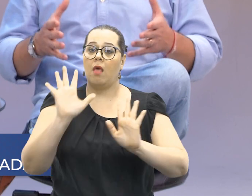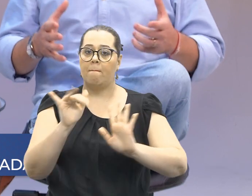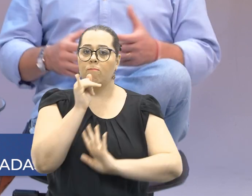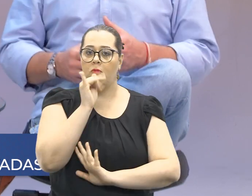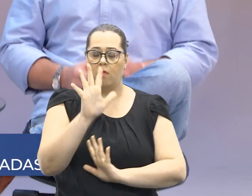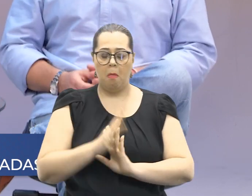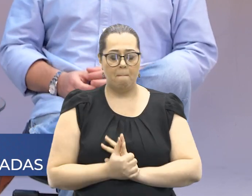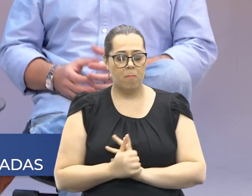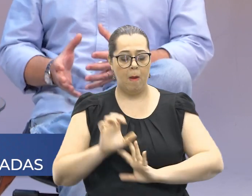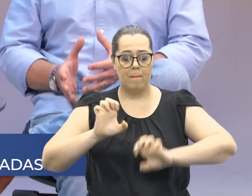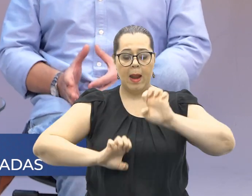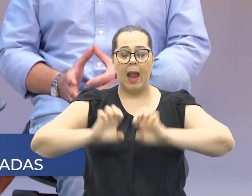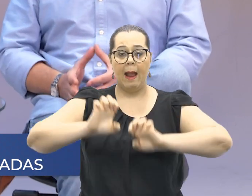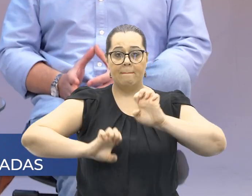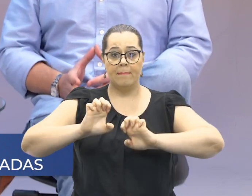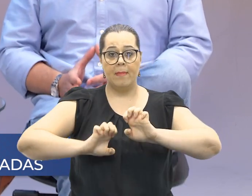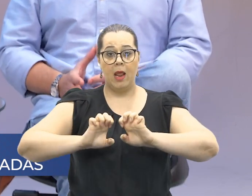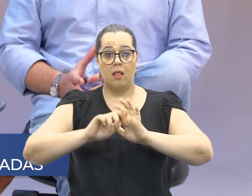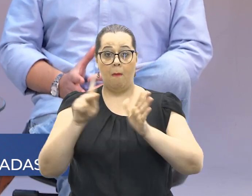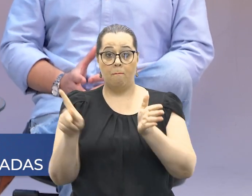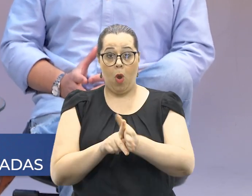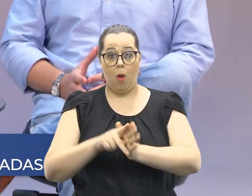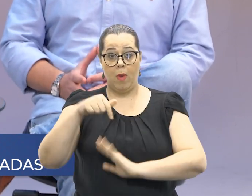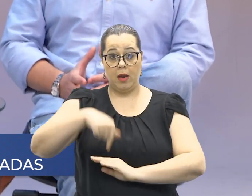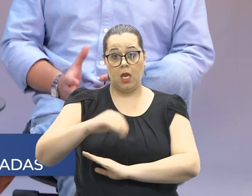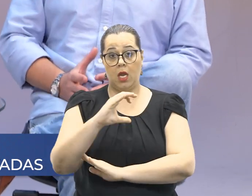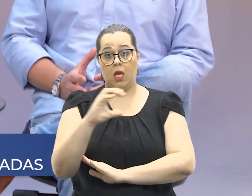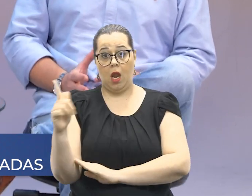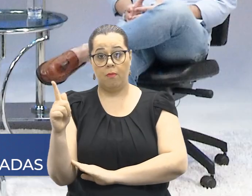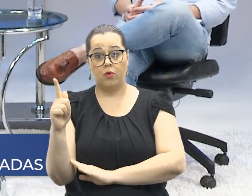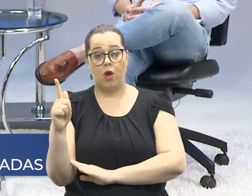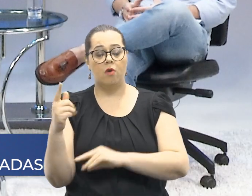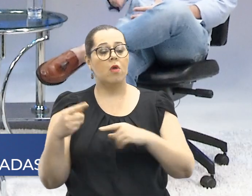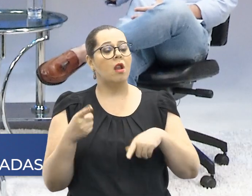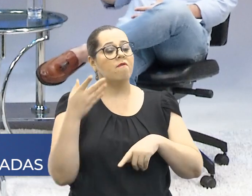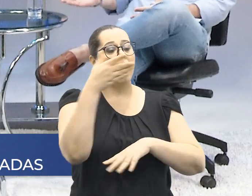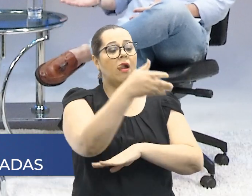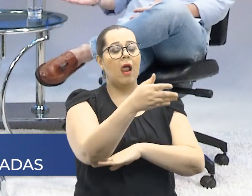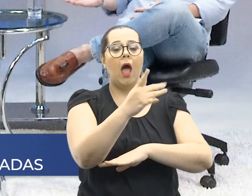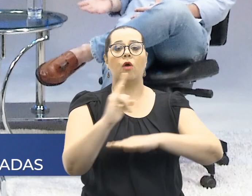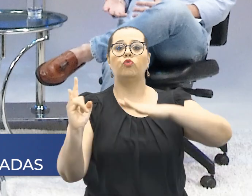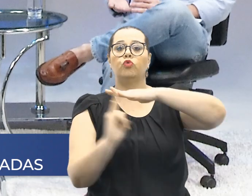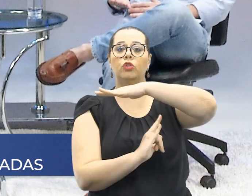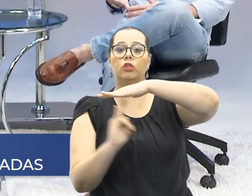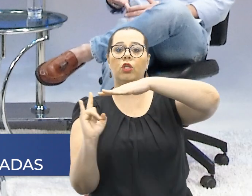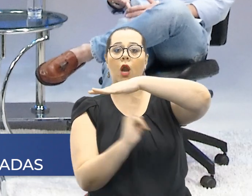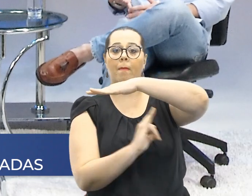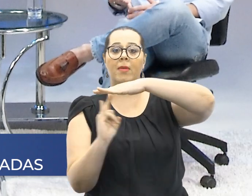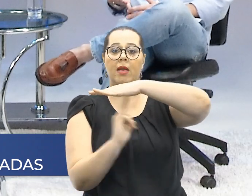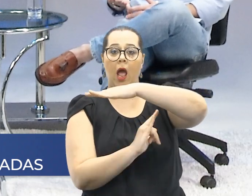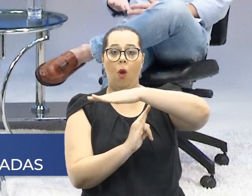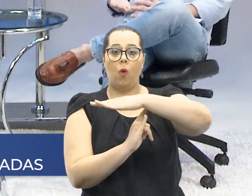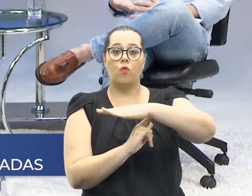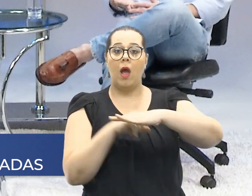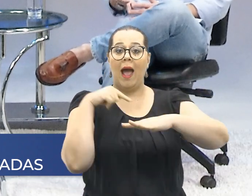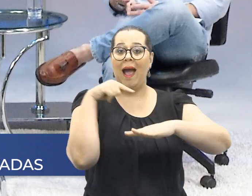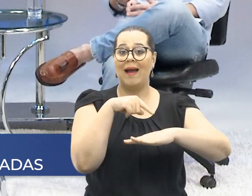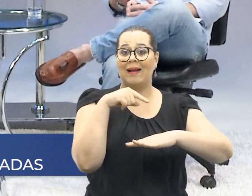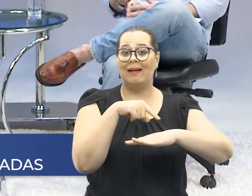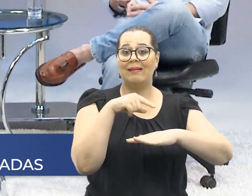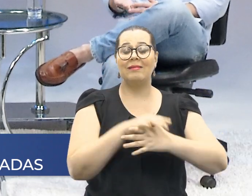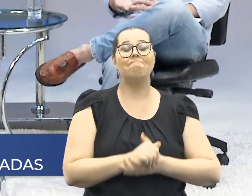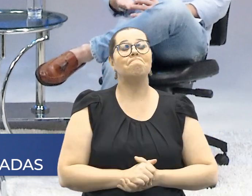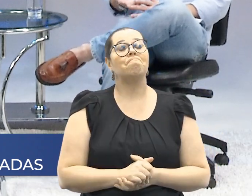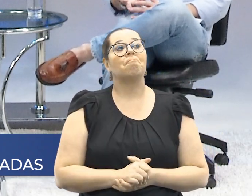cidade poder assumir um terminal de ônibus, que muitas das vezes o poder público tem dificuldade de dar manutenção, de poder